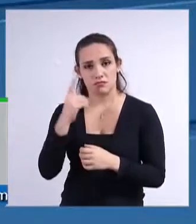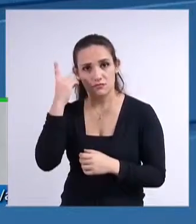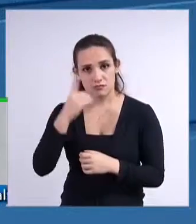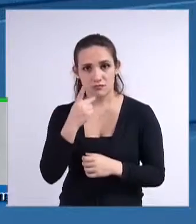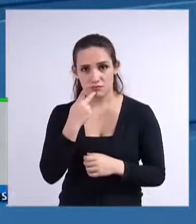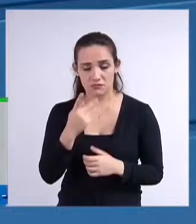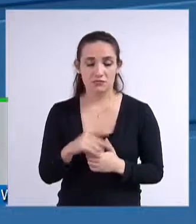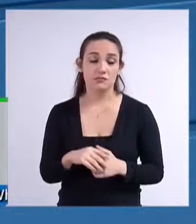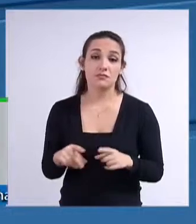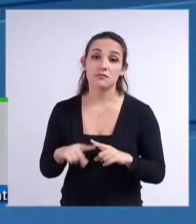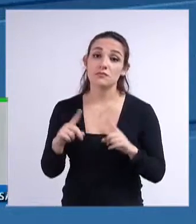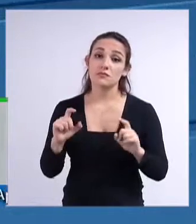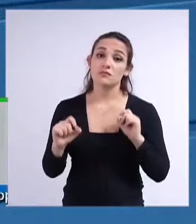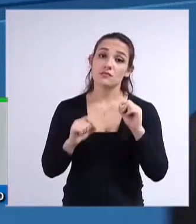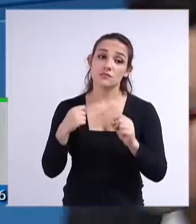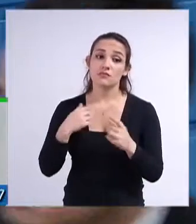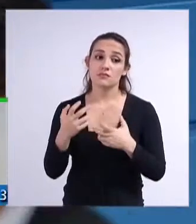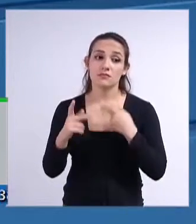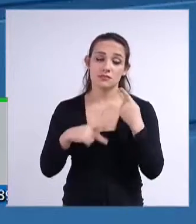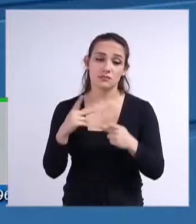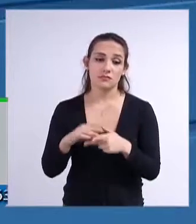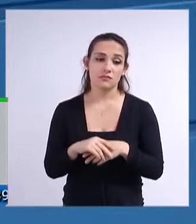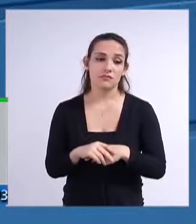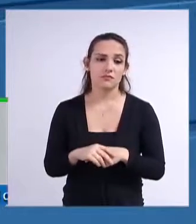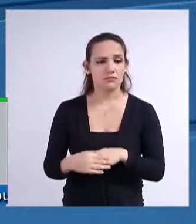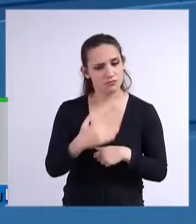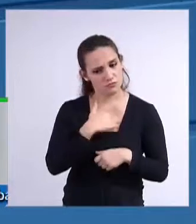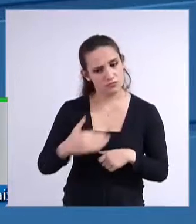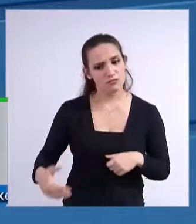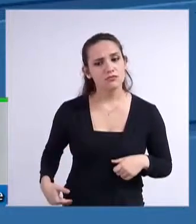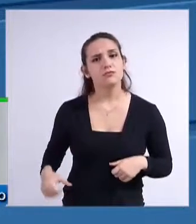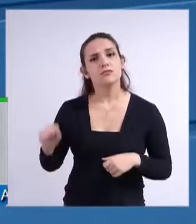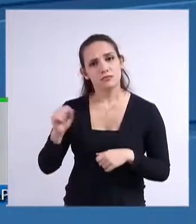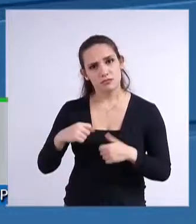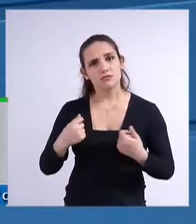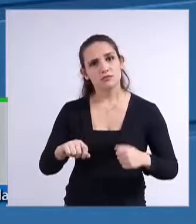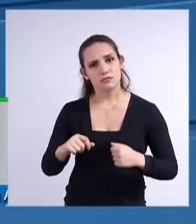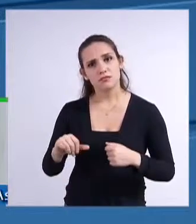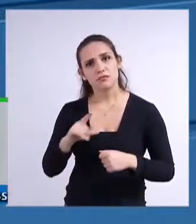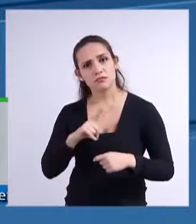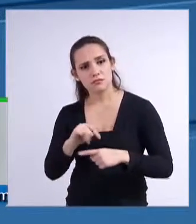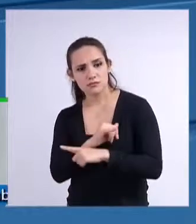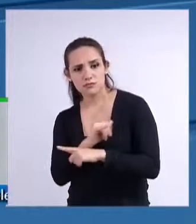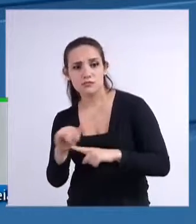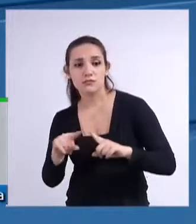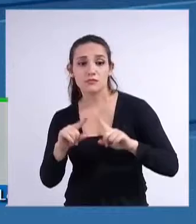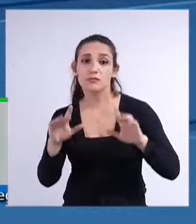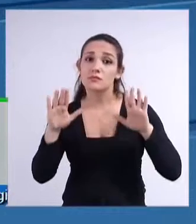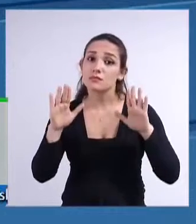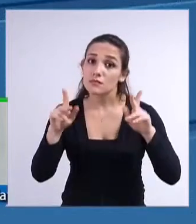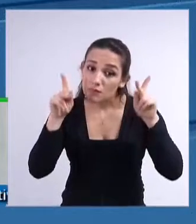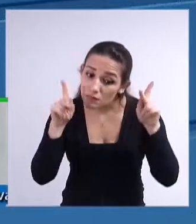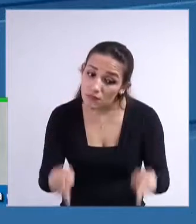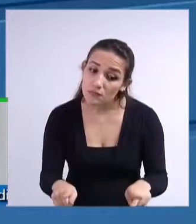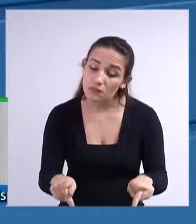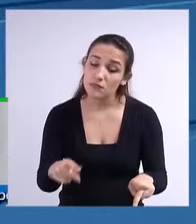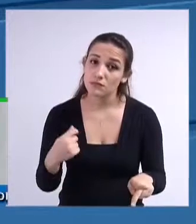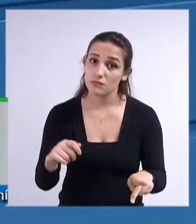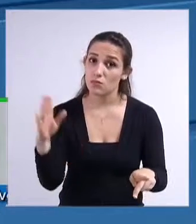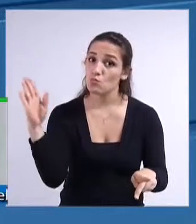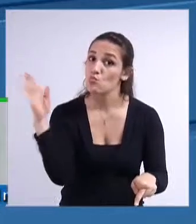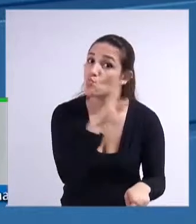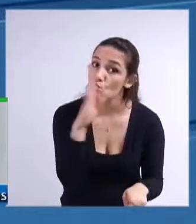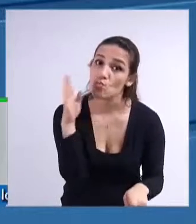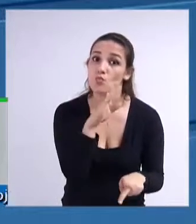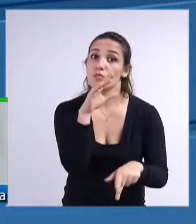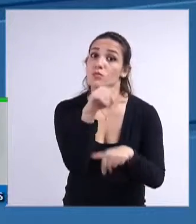e dizer que o poder público tem que adotar, sim, medidas, mas a população precisa